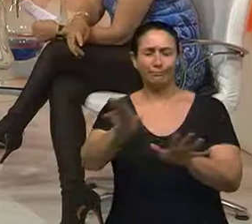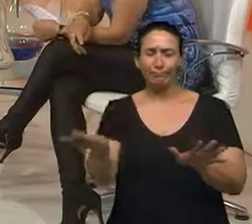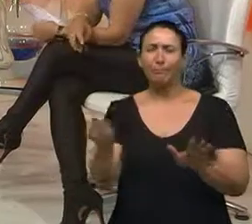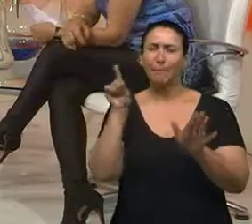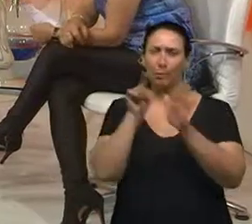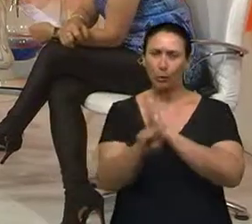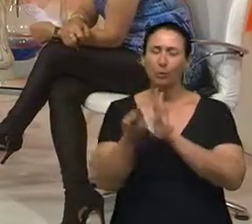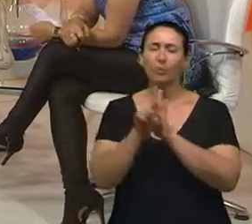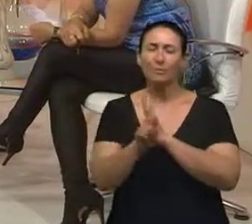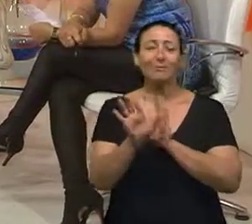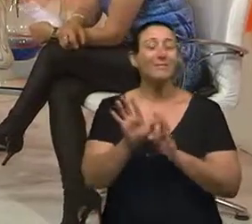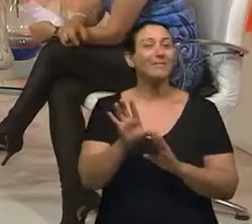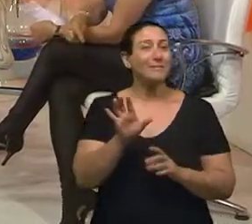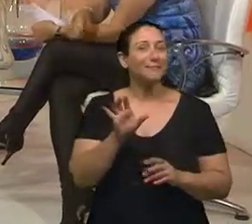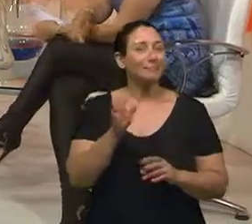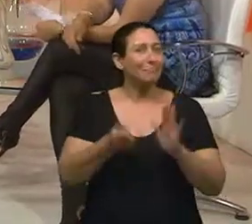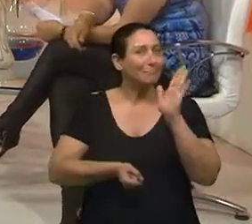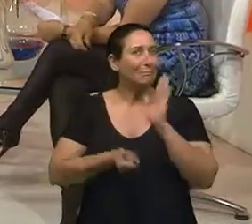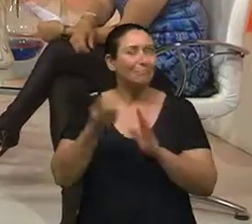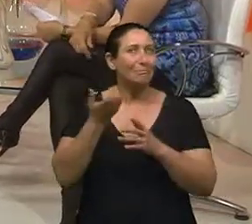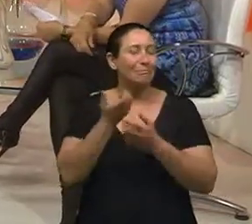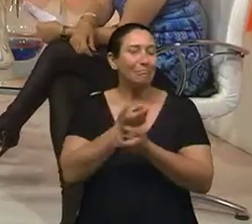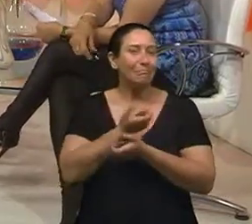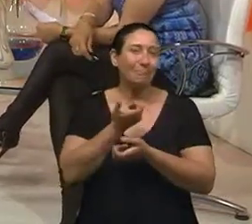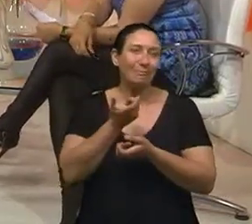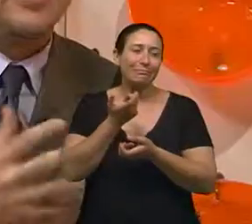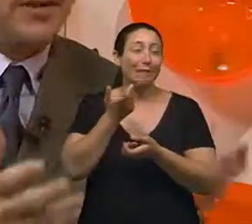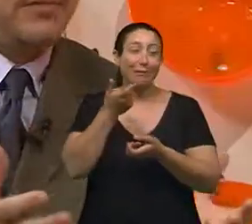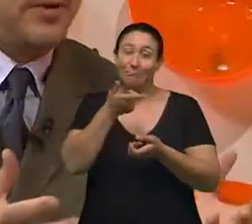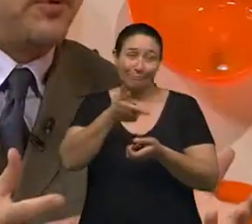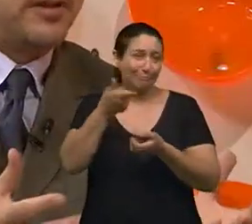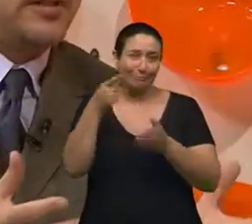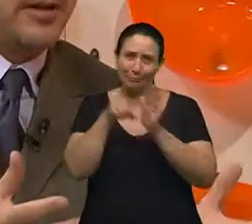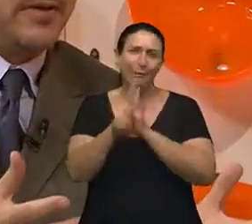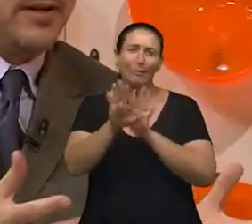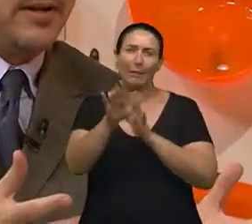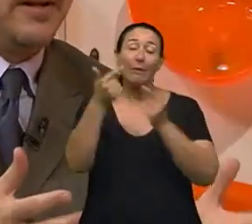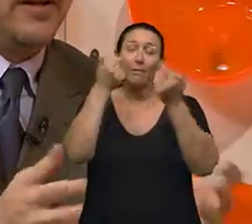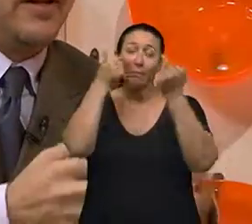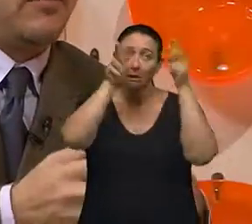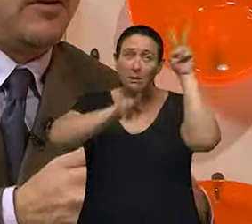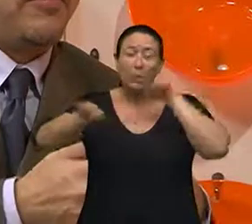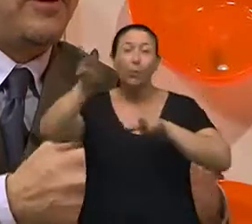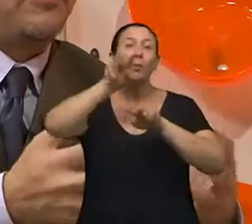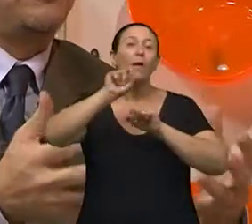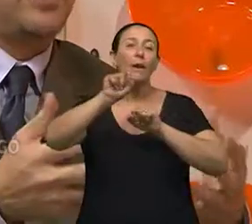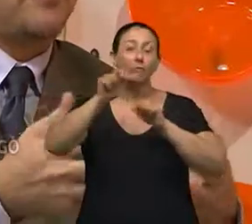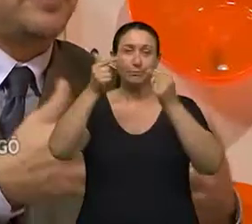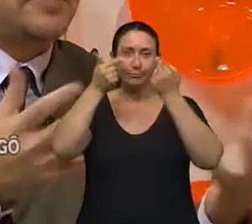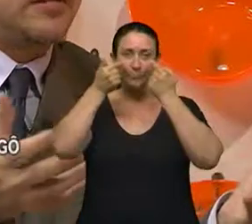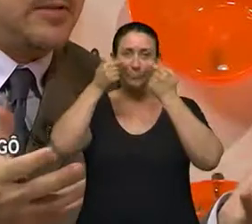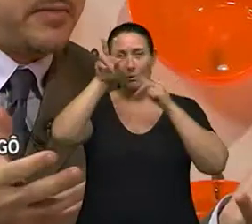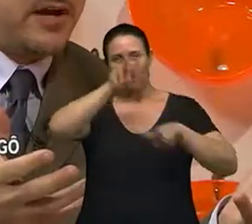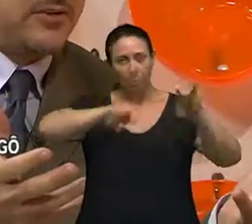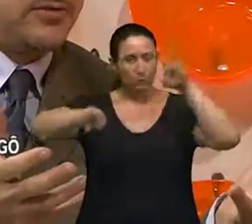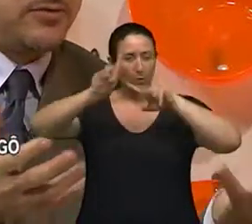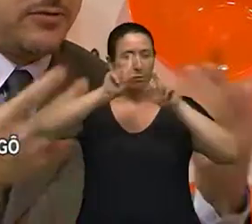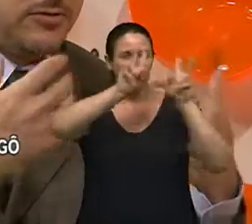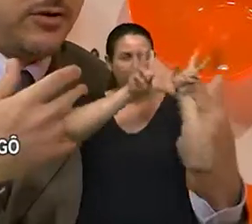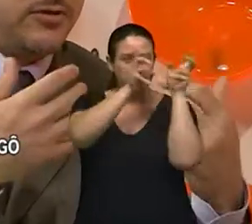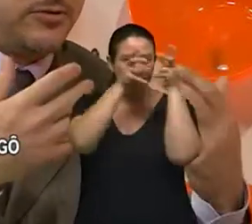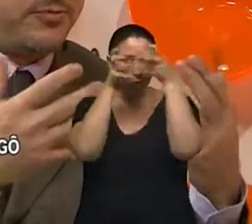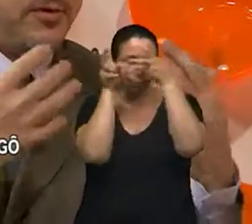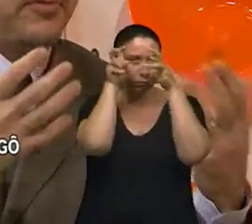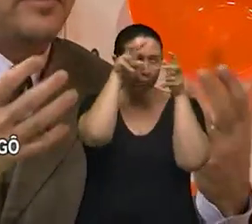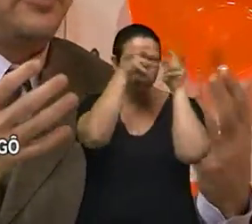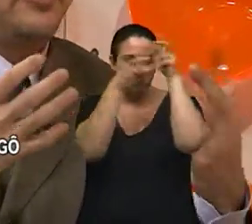quase toda a área. Programas, doutor, três. Da dois a três programas. De qualquer maneira, assim, visão, é importante saber, certo, que é um efeito da captação das imagens nos